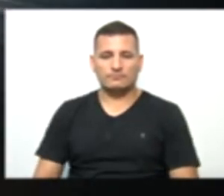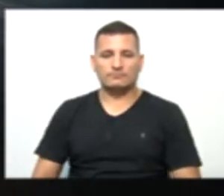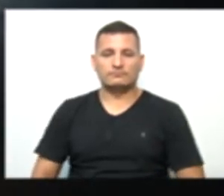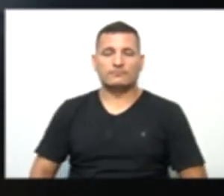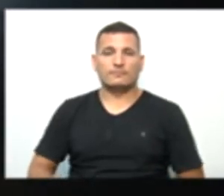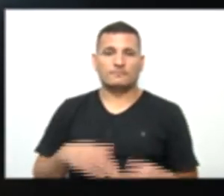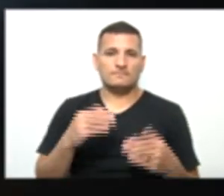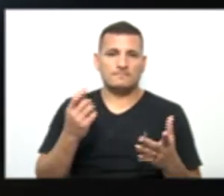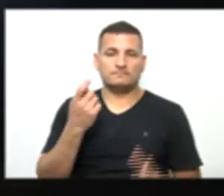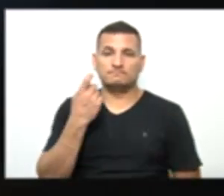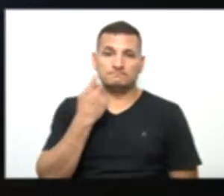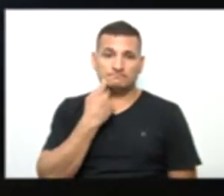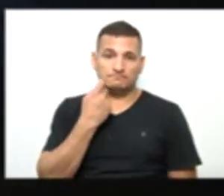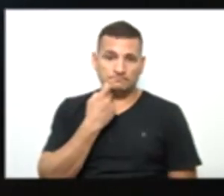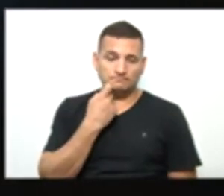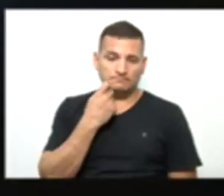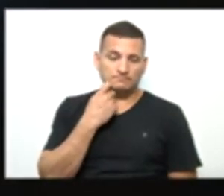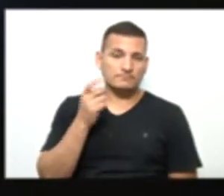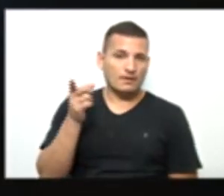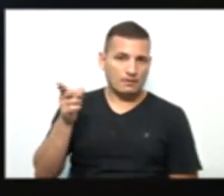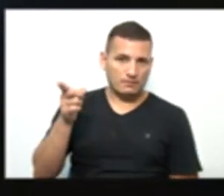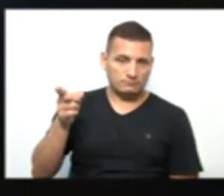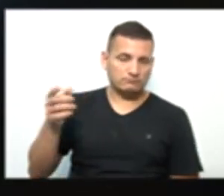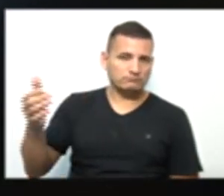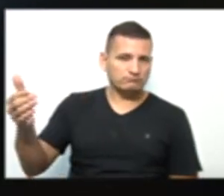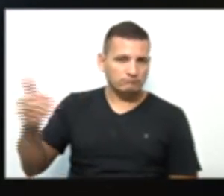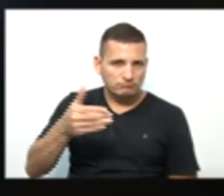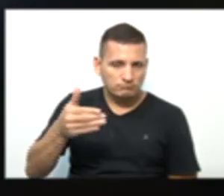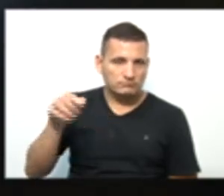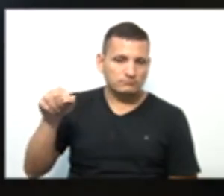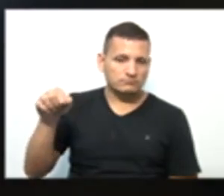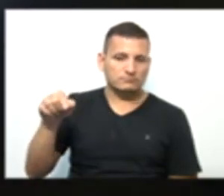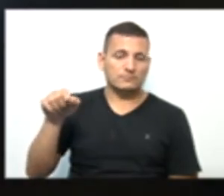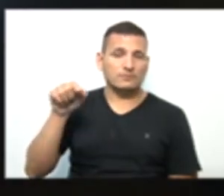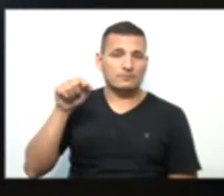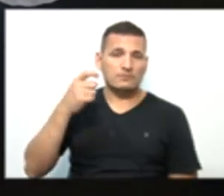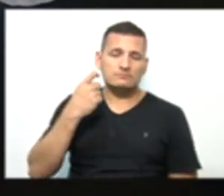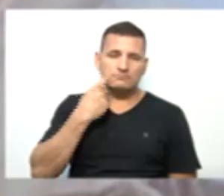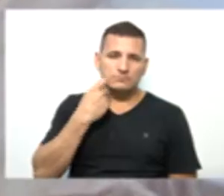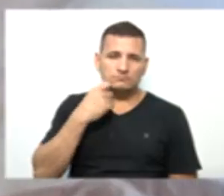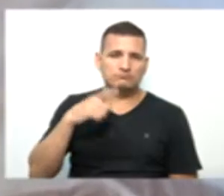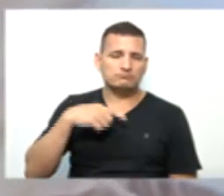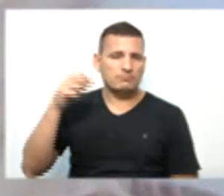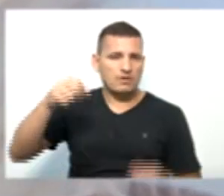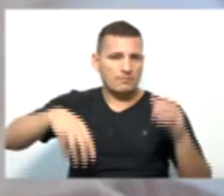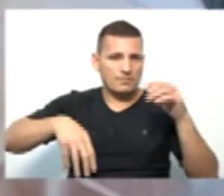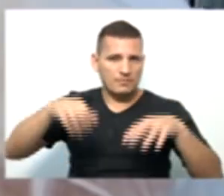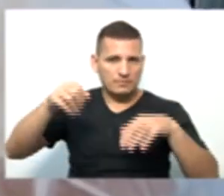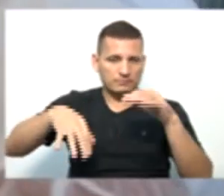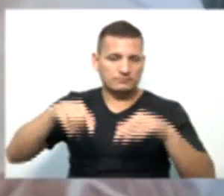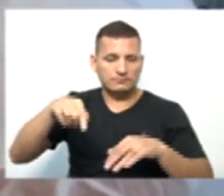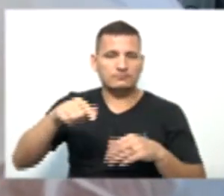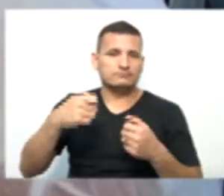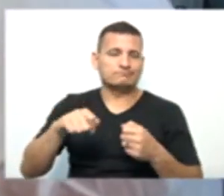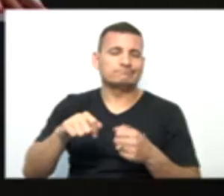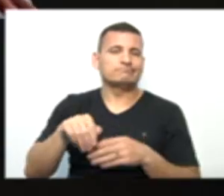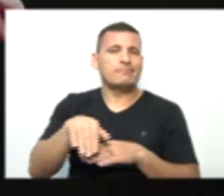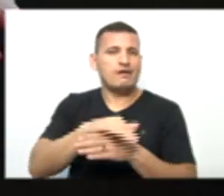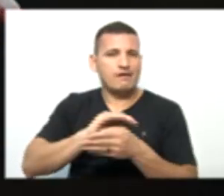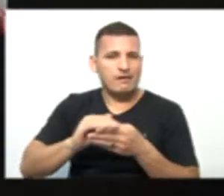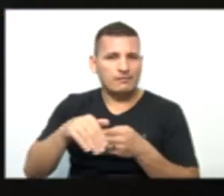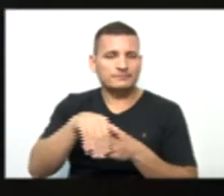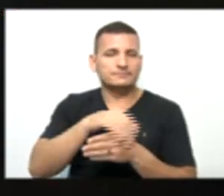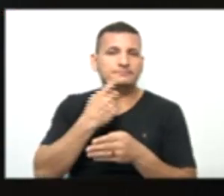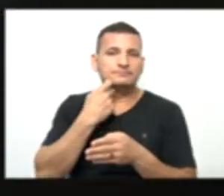O peixe, quando chega, ele vai entrar por aqui, tá? Esse peixe, ele é todo colocado aqui dentro, ele vai ter que ser lavado, todo esse peixe,